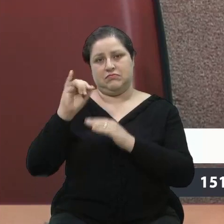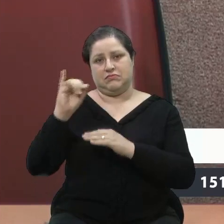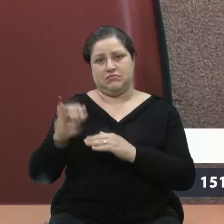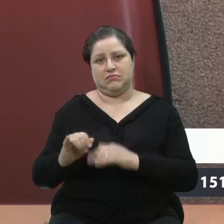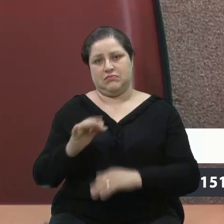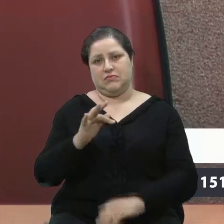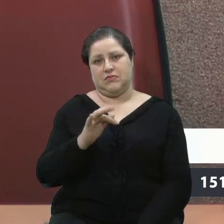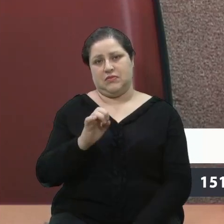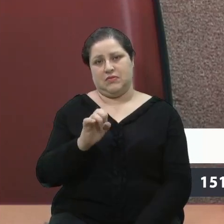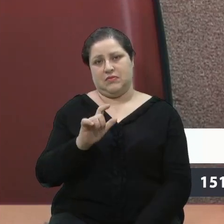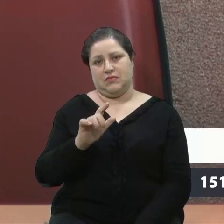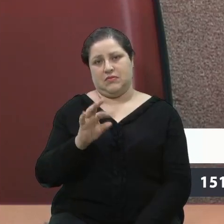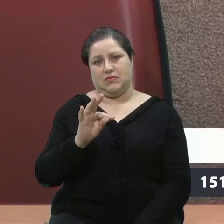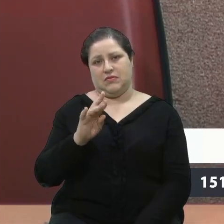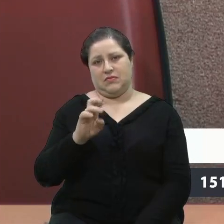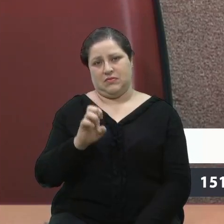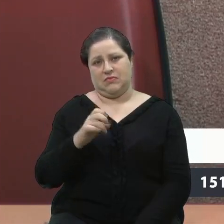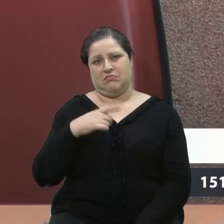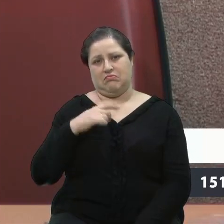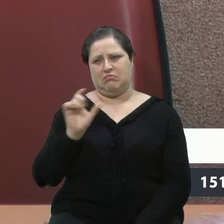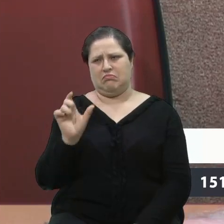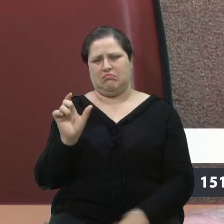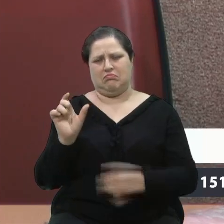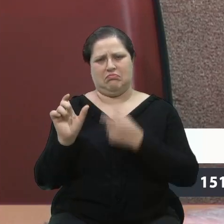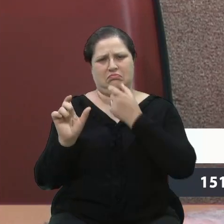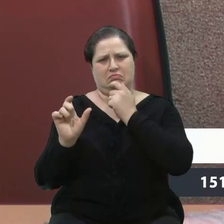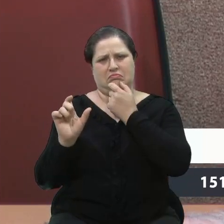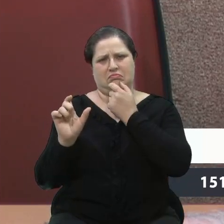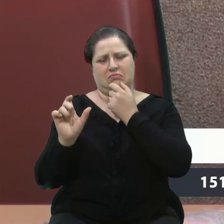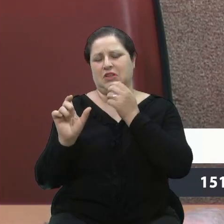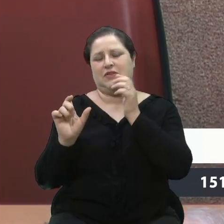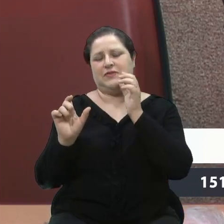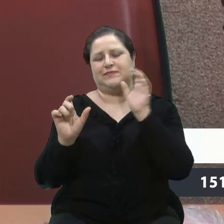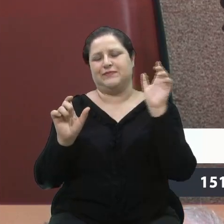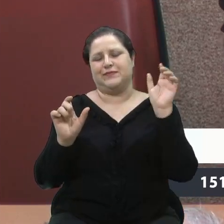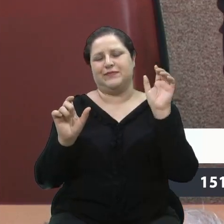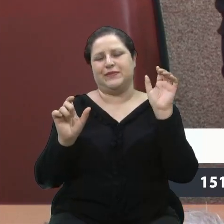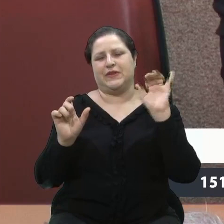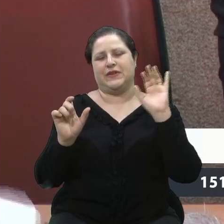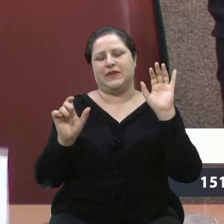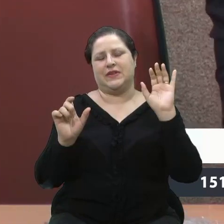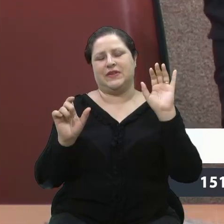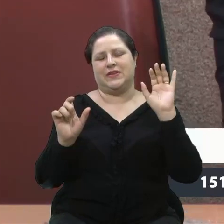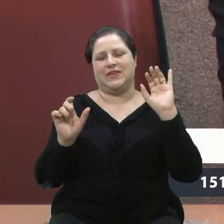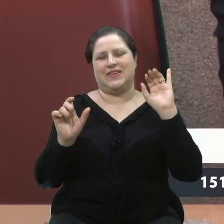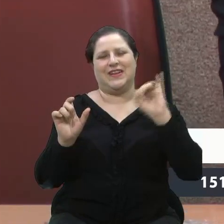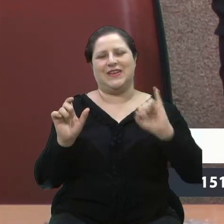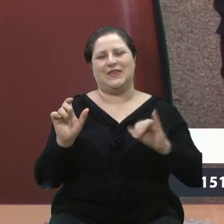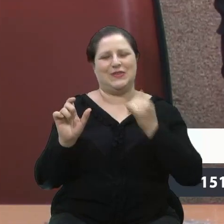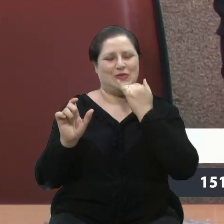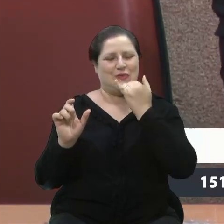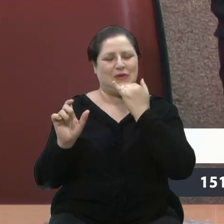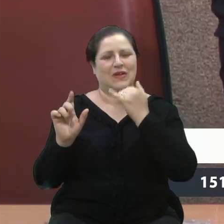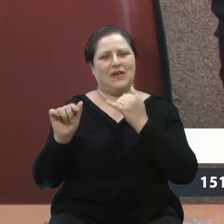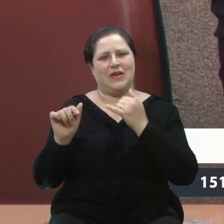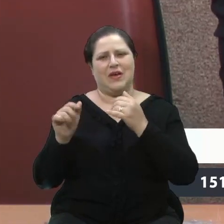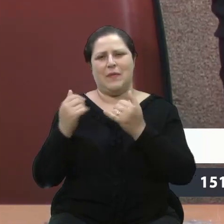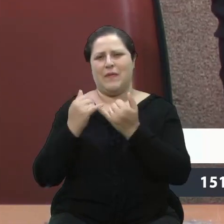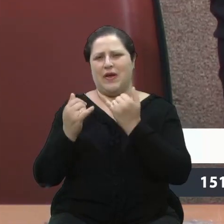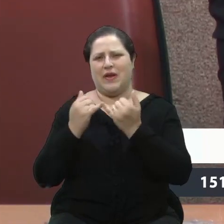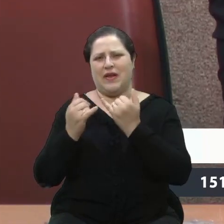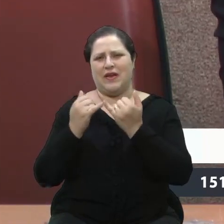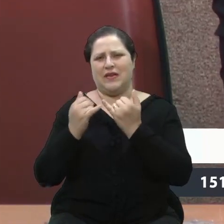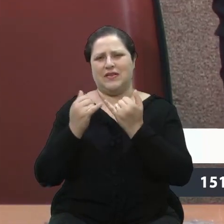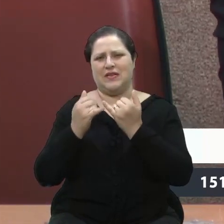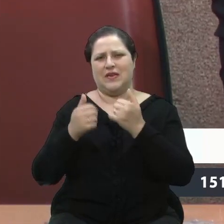Feltre, existe o Palaghiaccio. O Palaghiaccio, ele é como se fosse uma cancha de futebol de salão, que no inverno